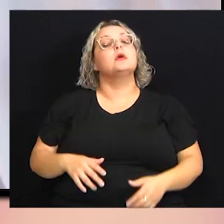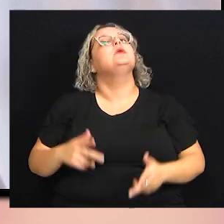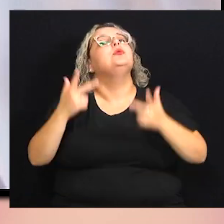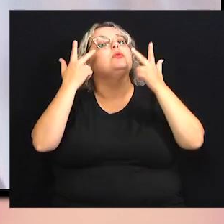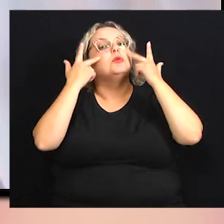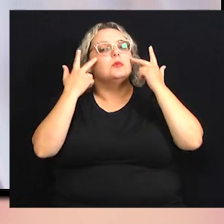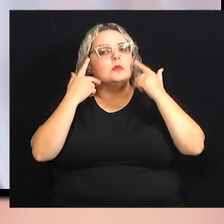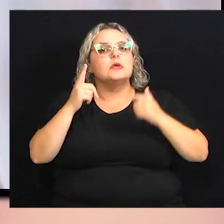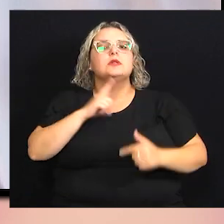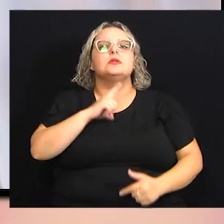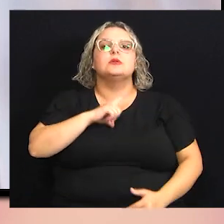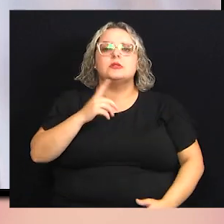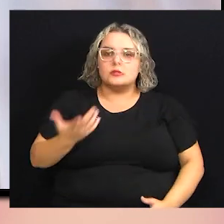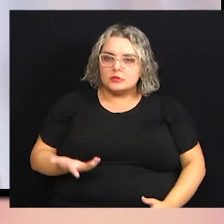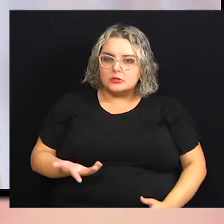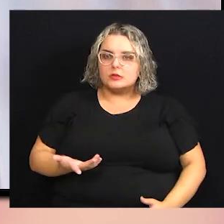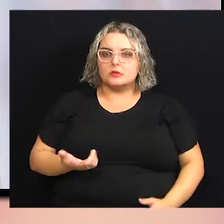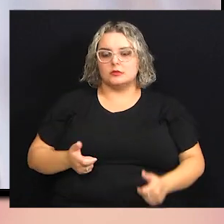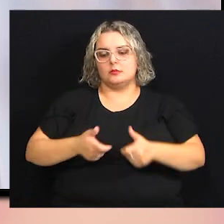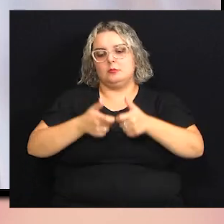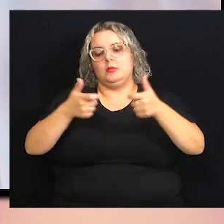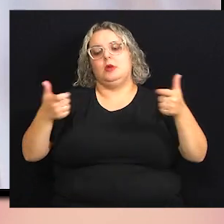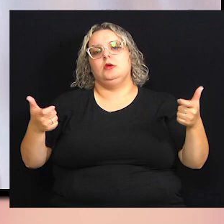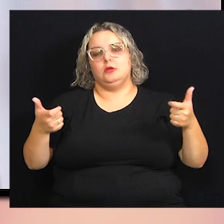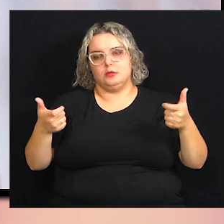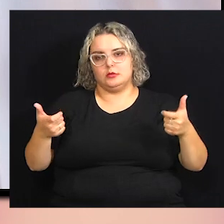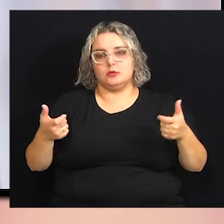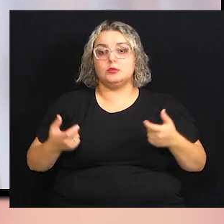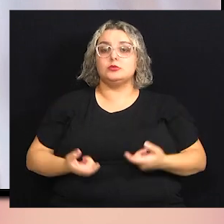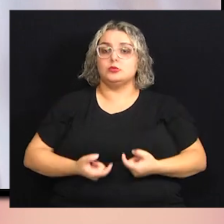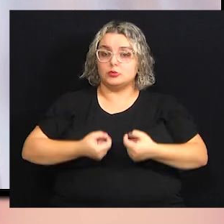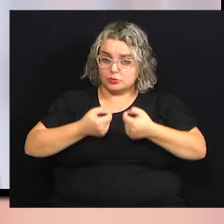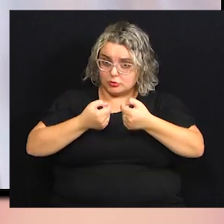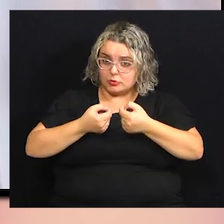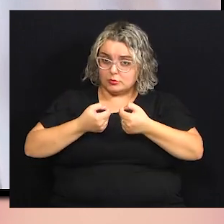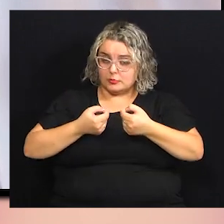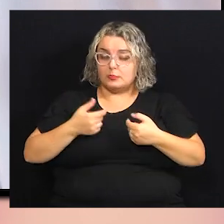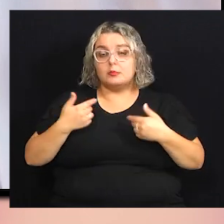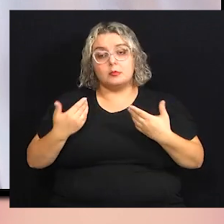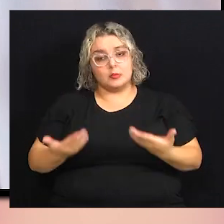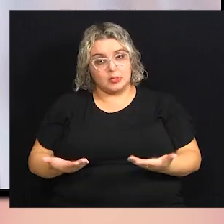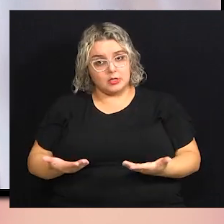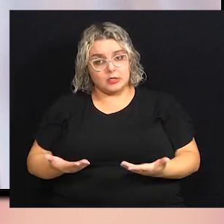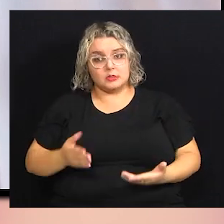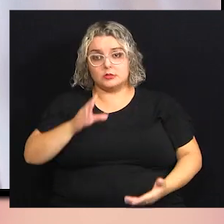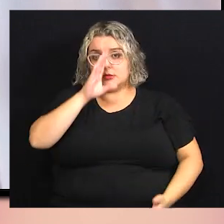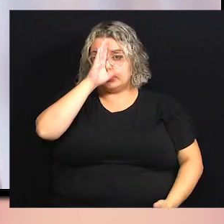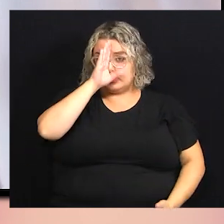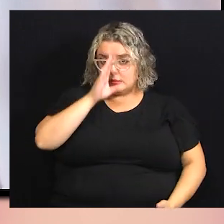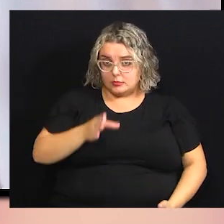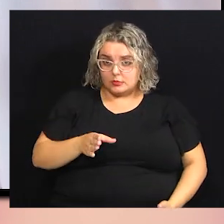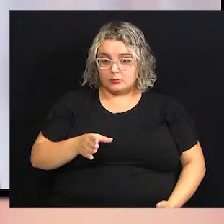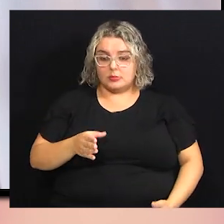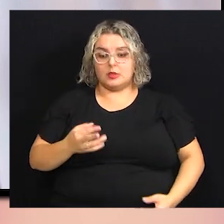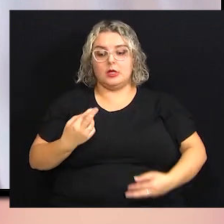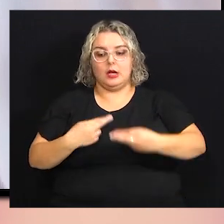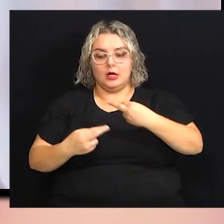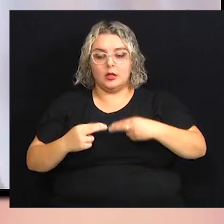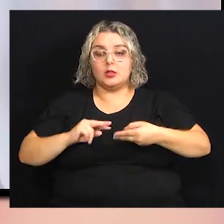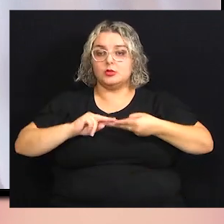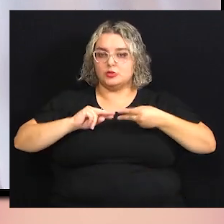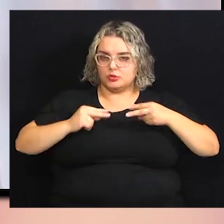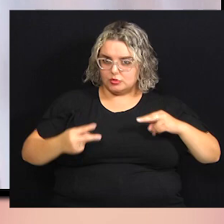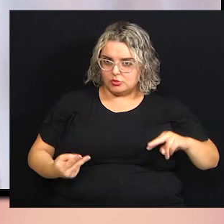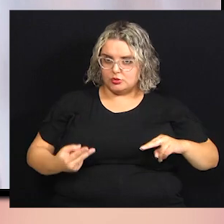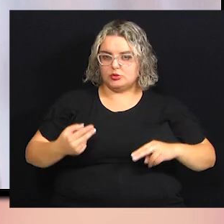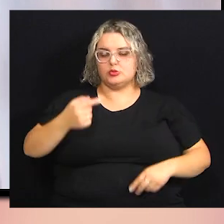as áreas em que geralmente a gente tem uma frequência maior do aparecimento desses tumores. Mas esses tumores, principalmente aqueles que estão relacionados à